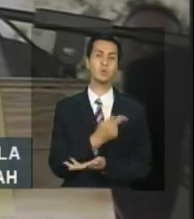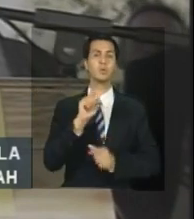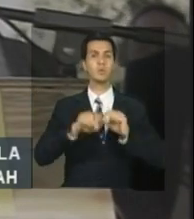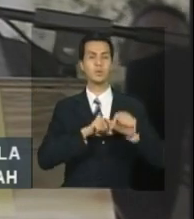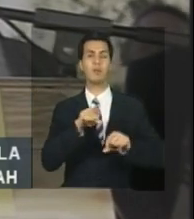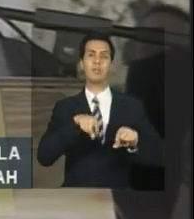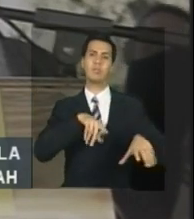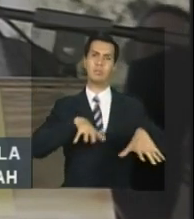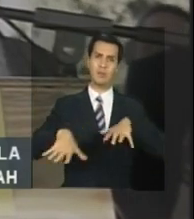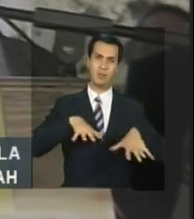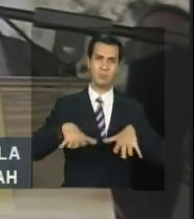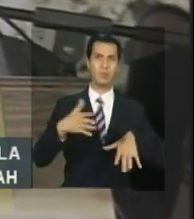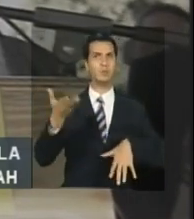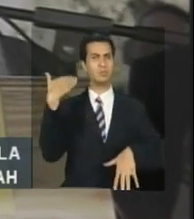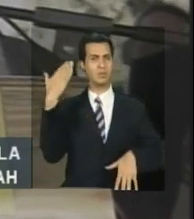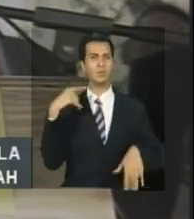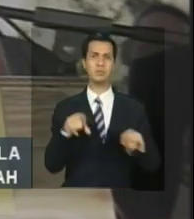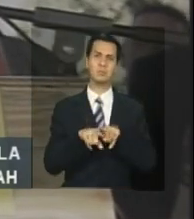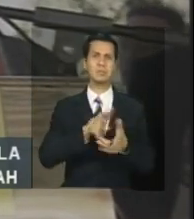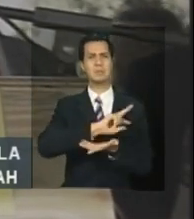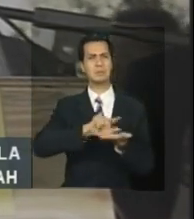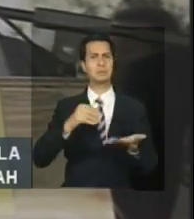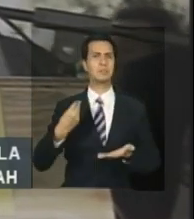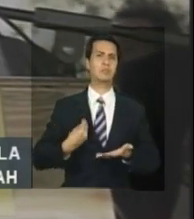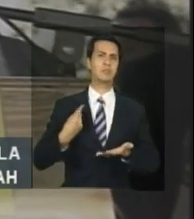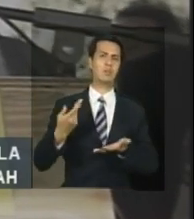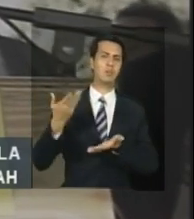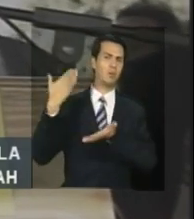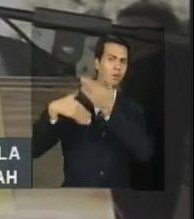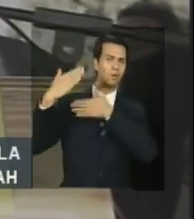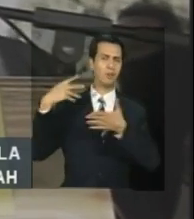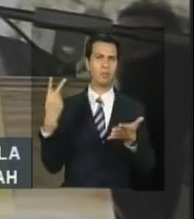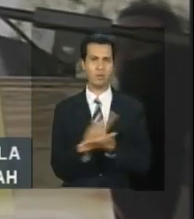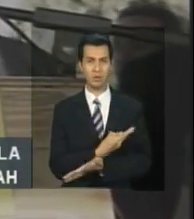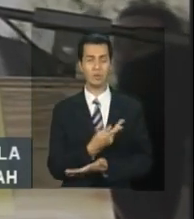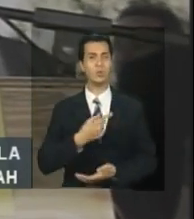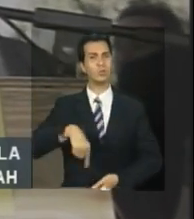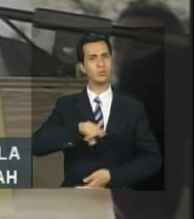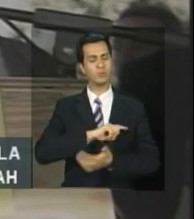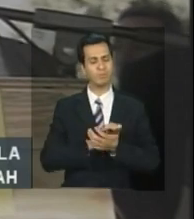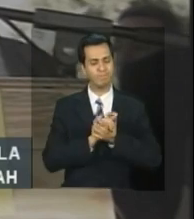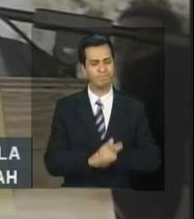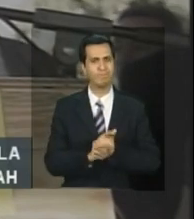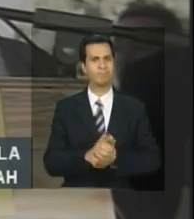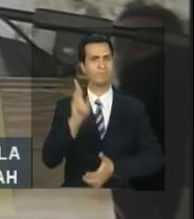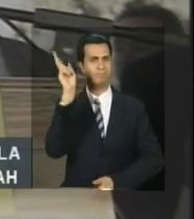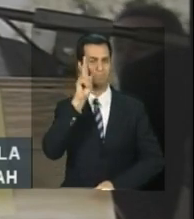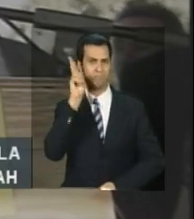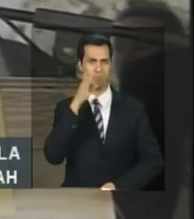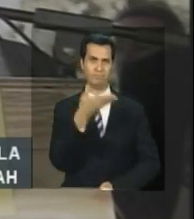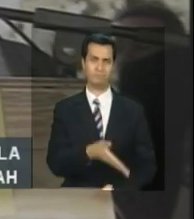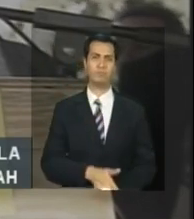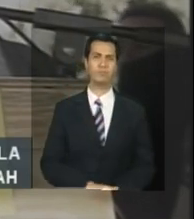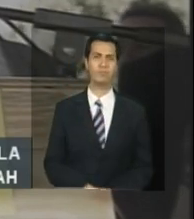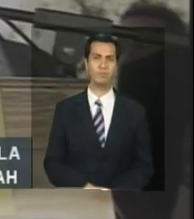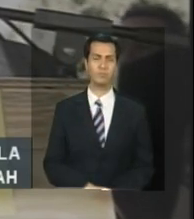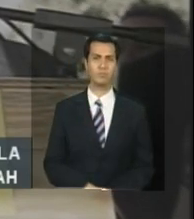terremoto de 2010. A eles, nossas homenagens.